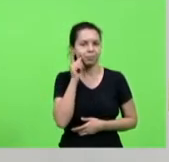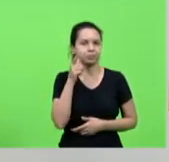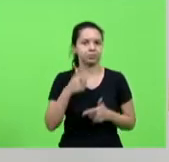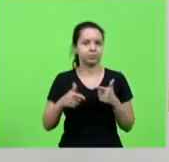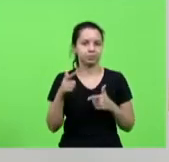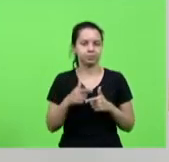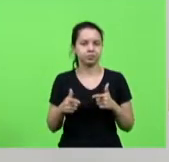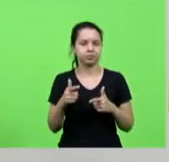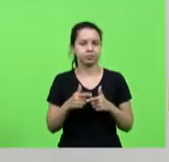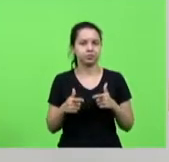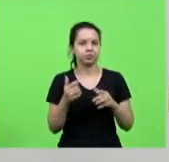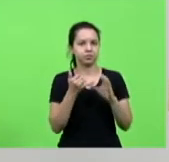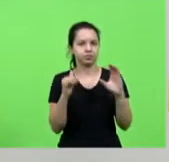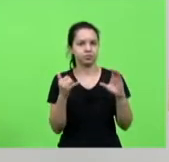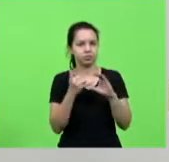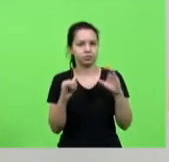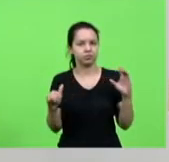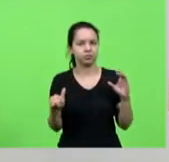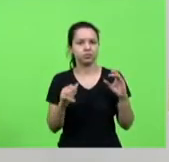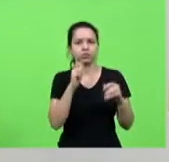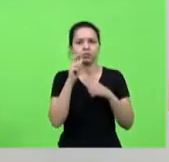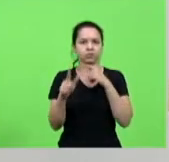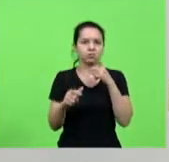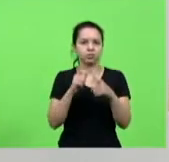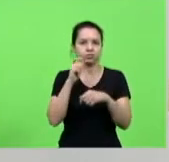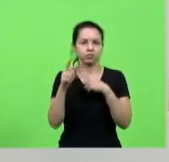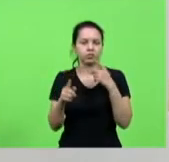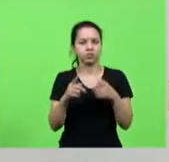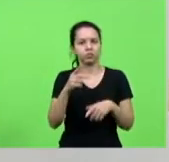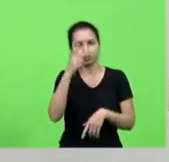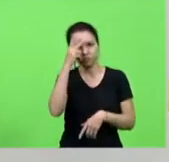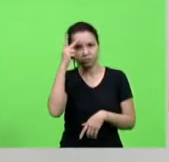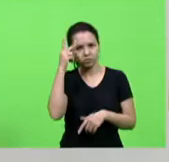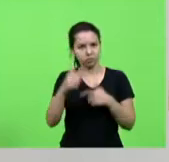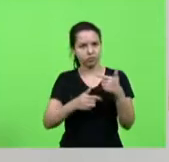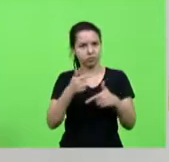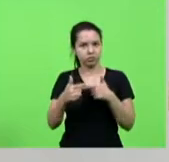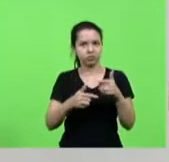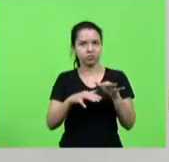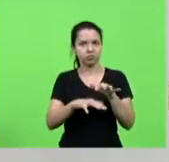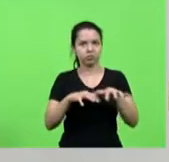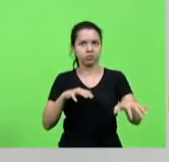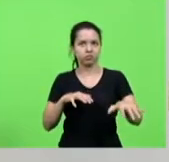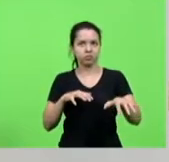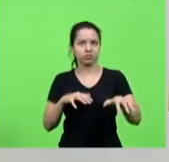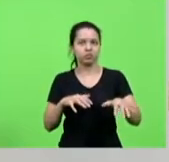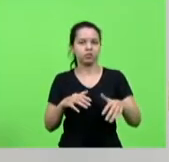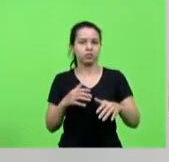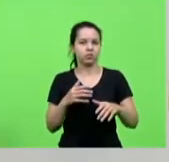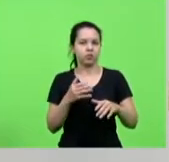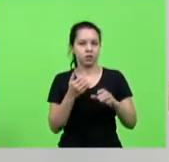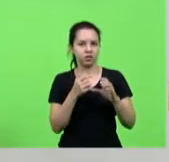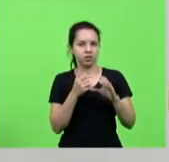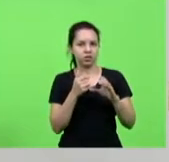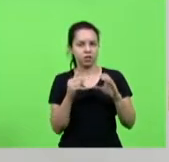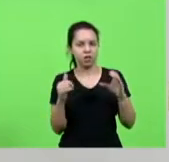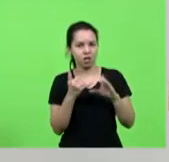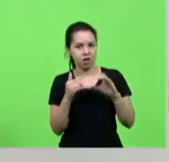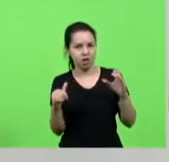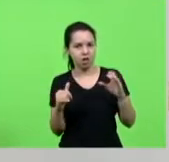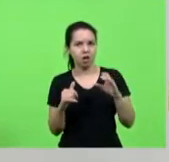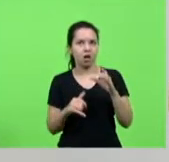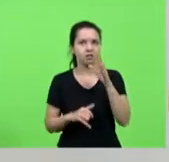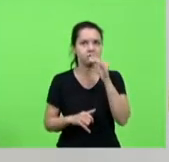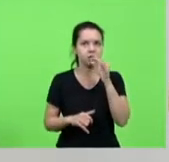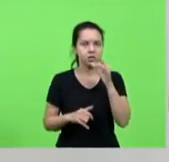alvo de várias críticas, né? E o pessoal trabalhando de forma remota. Aí entra ali Celesc, Casan, Detran, todos.